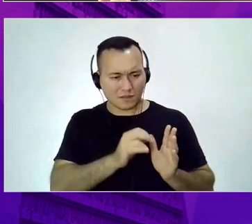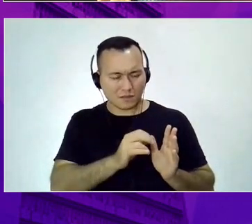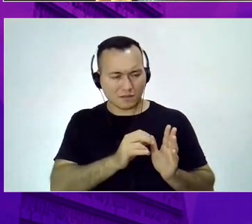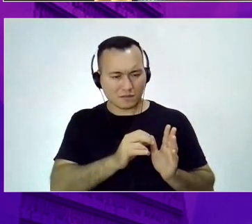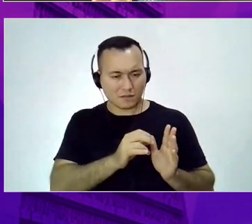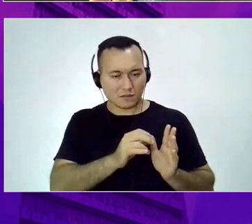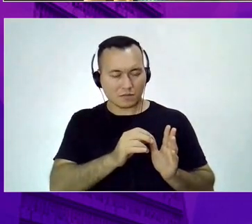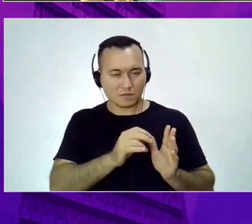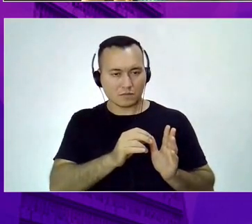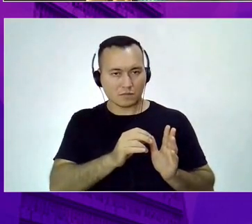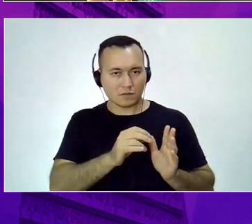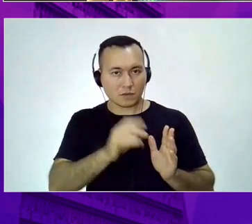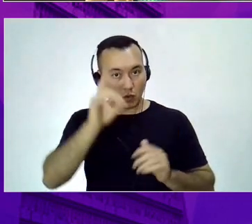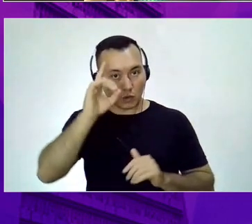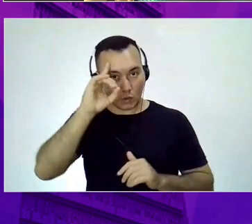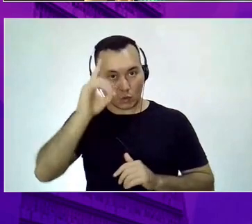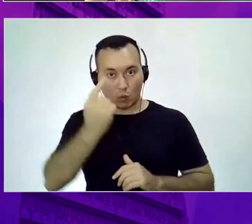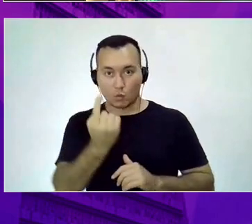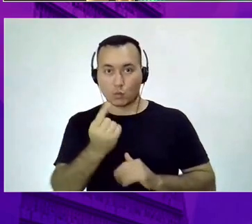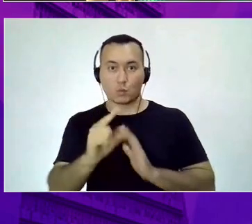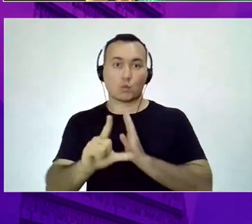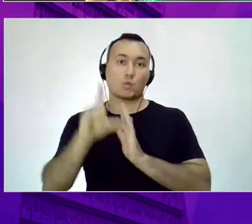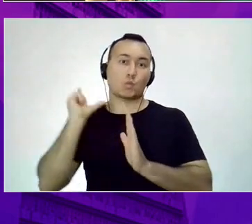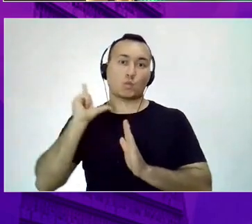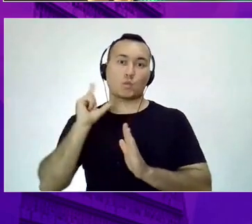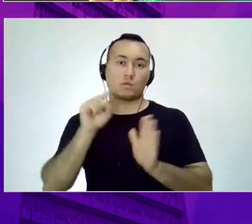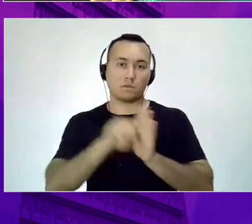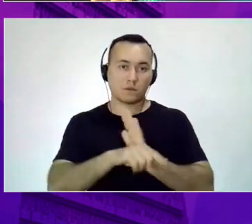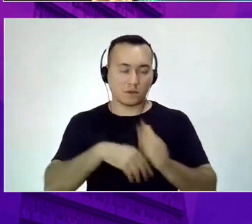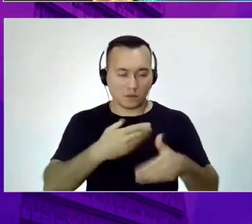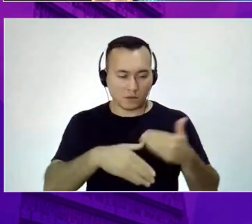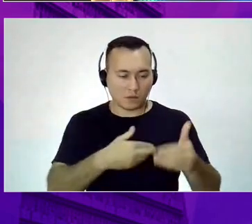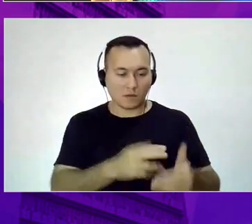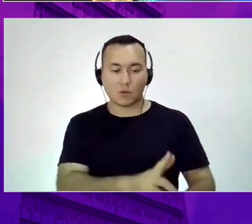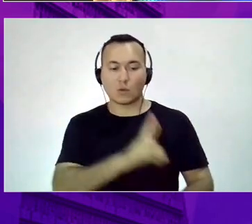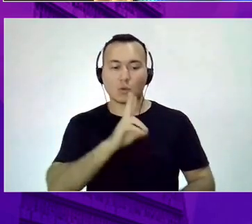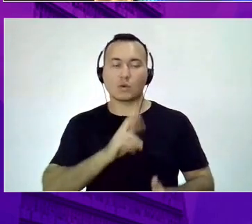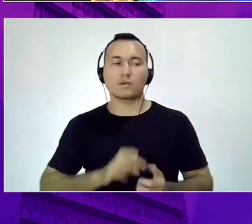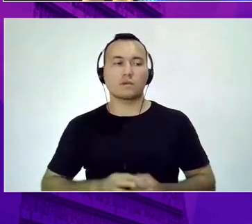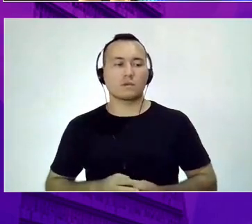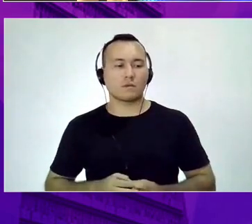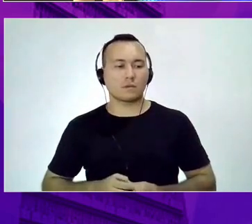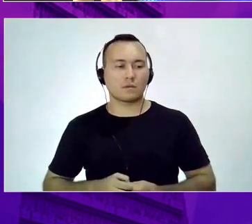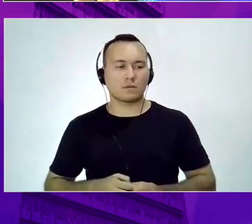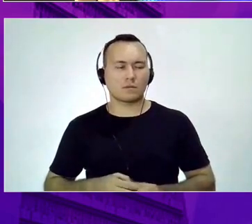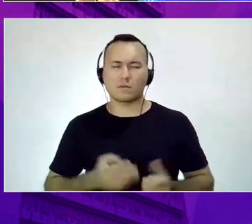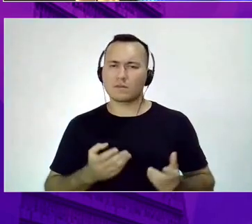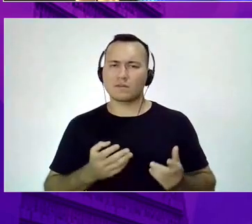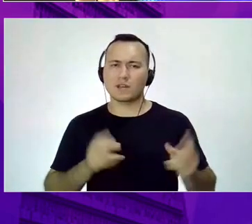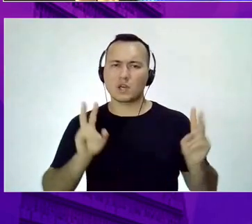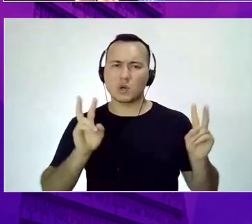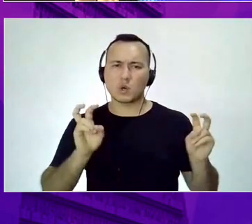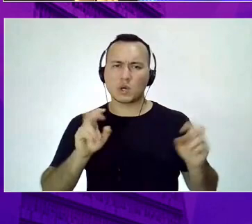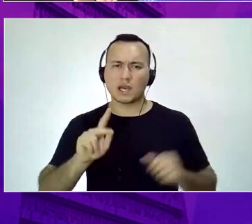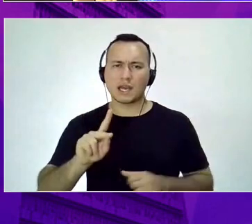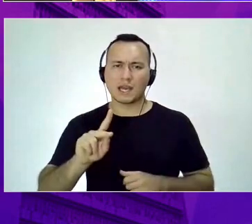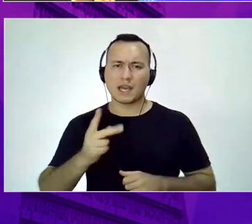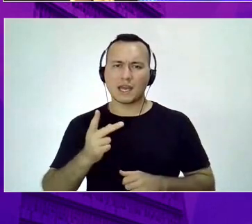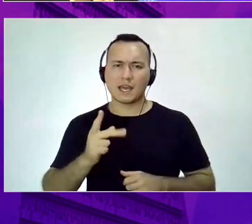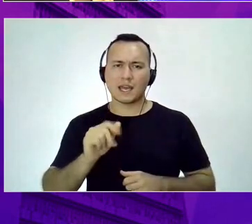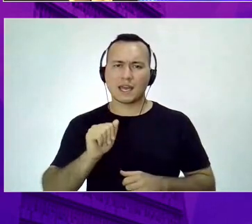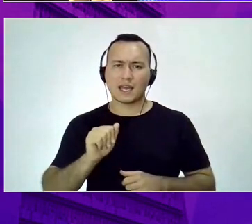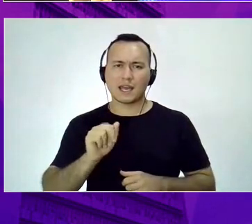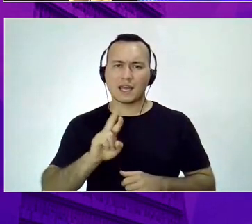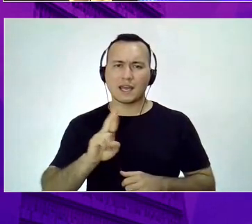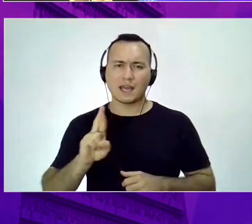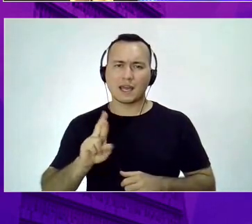Foi basicamente o que a gente viu na trilha de GenAI. Putz, eu fiz isso aqui ontem, deu certo, e hoje o GPT já respondeu diferente. Então,